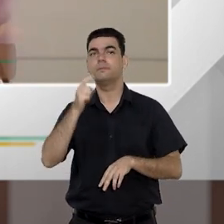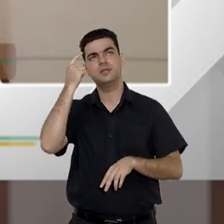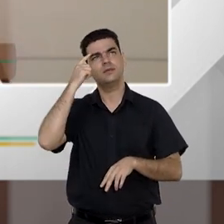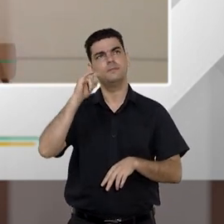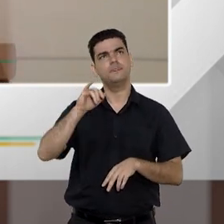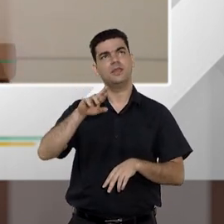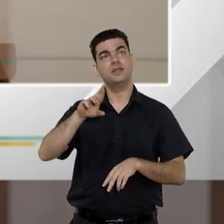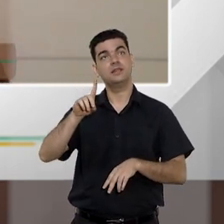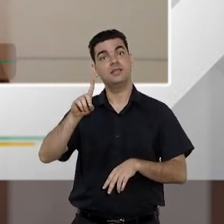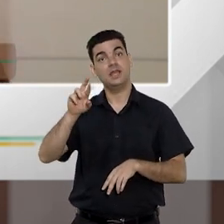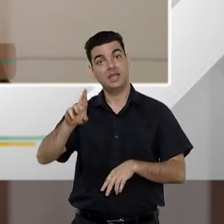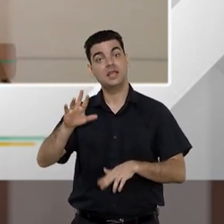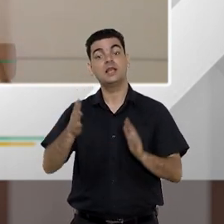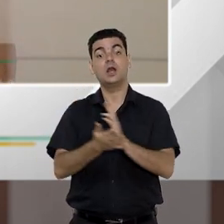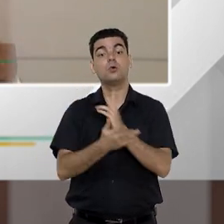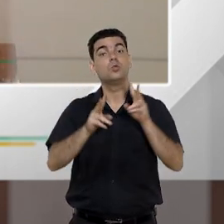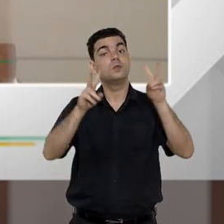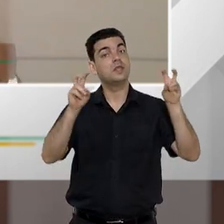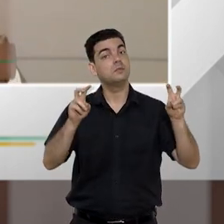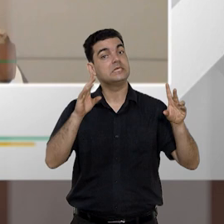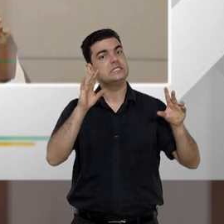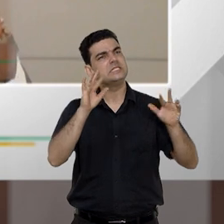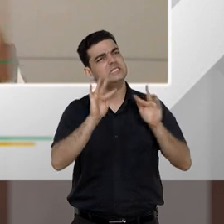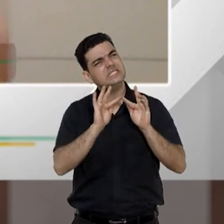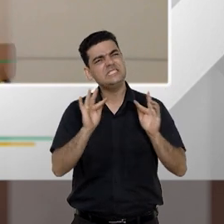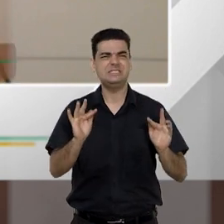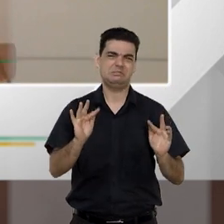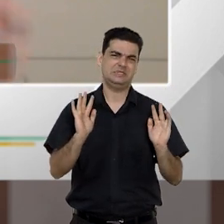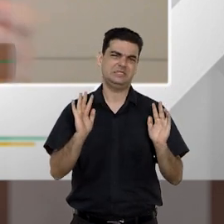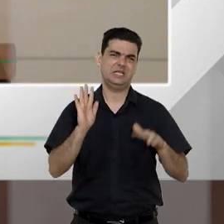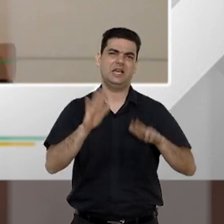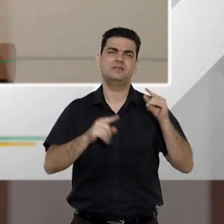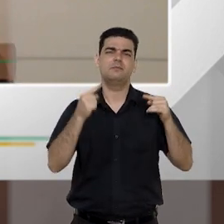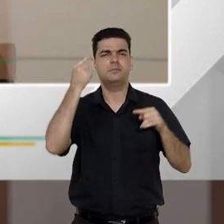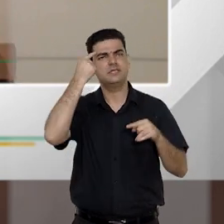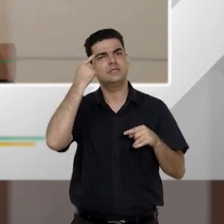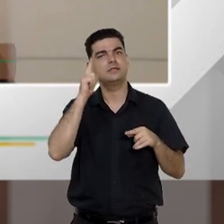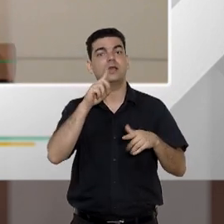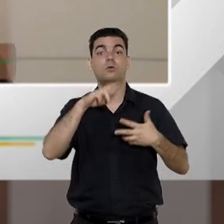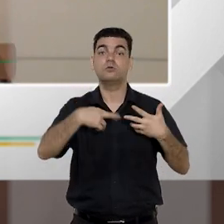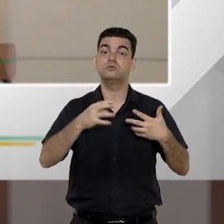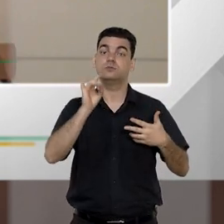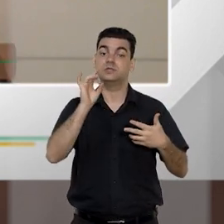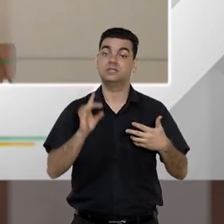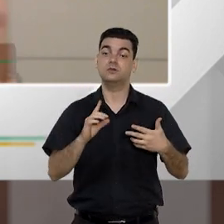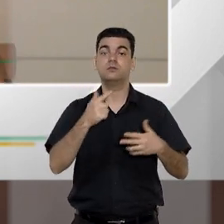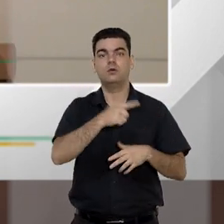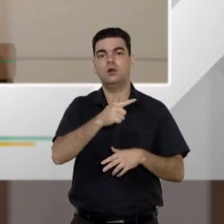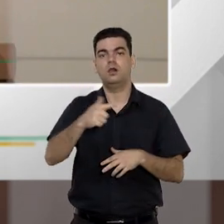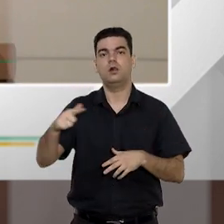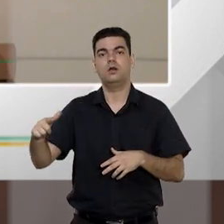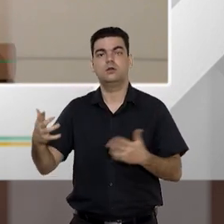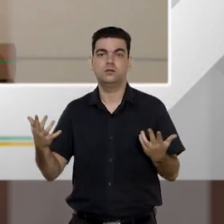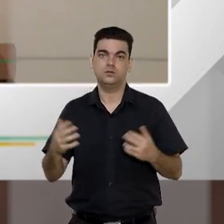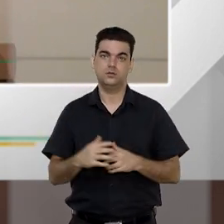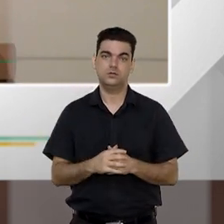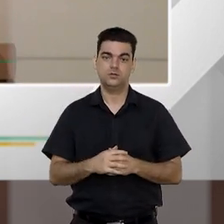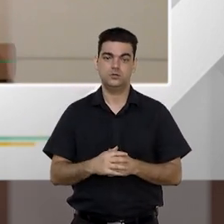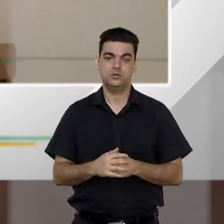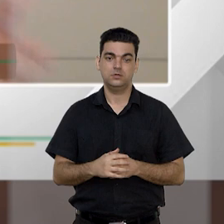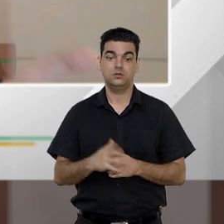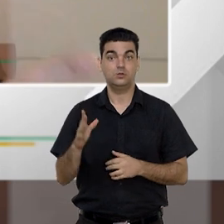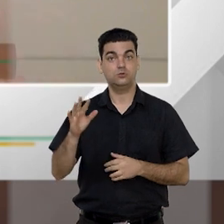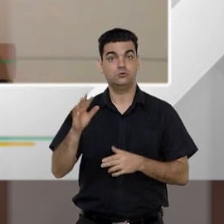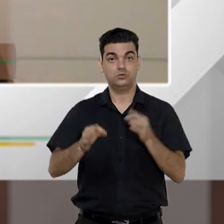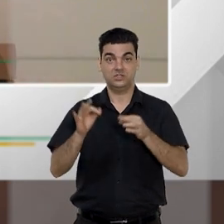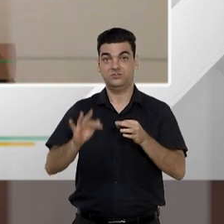sentido, possibilidade do IRDR em hipóteses residuais, não contempladas por exemplo, recursos especiais repetitivos,